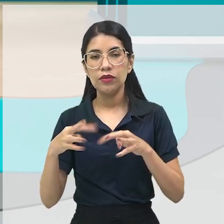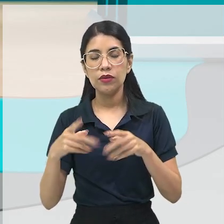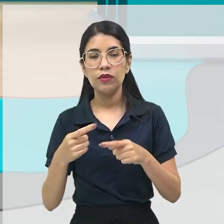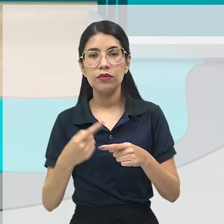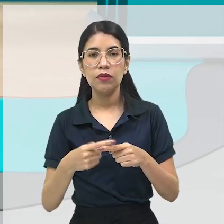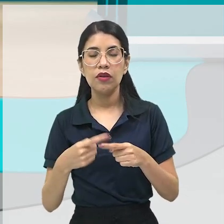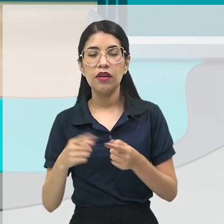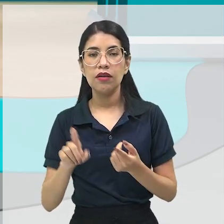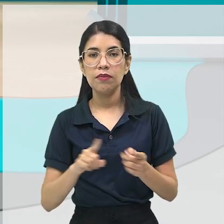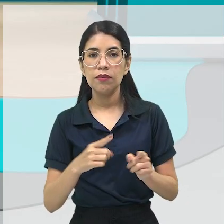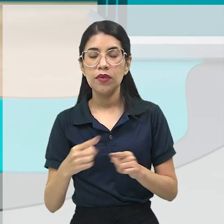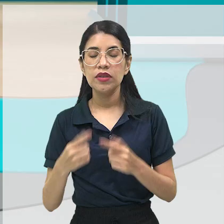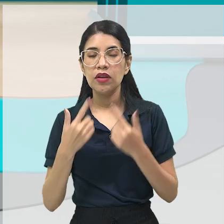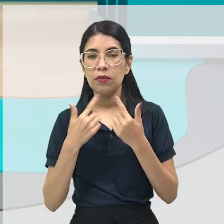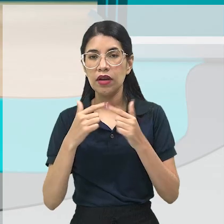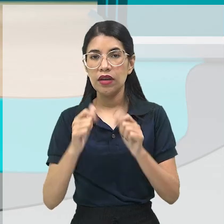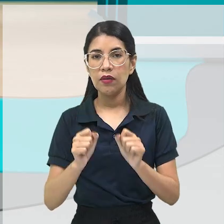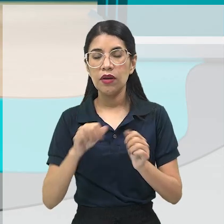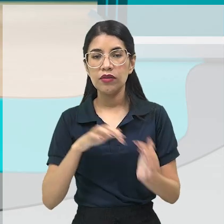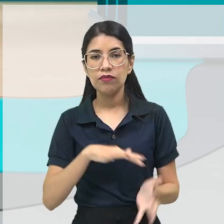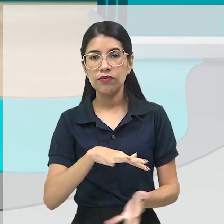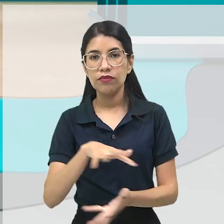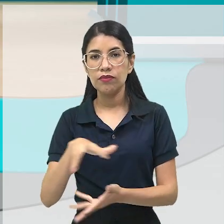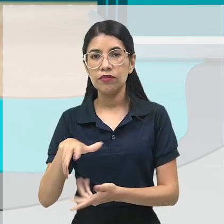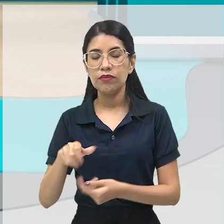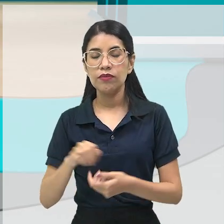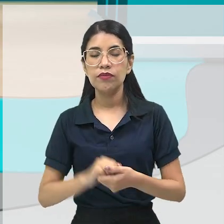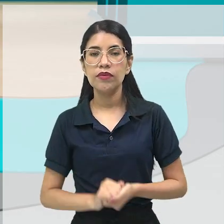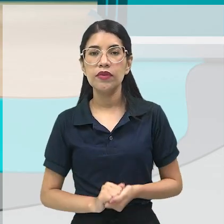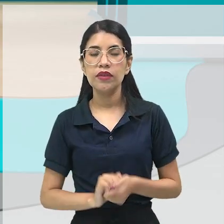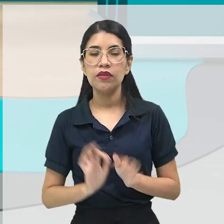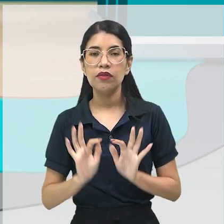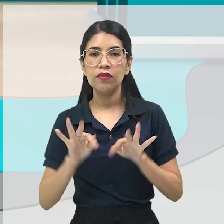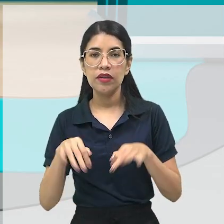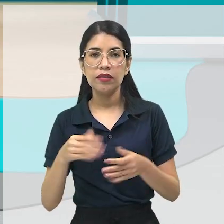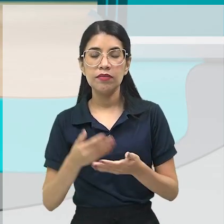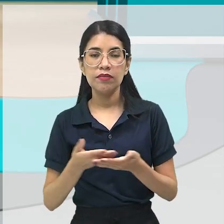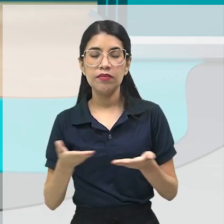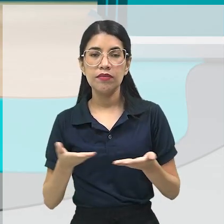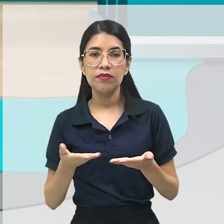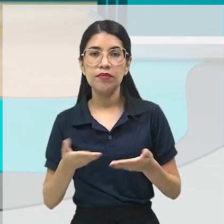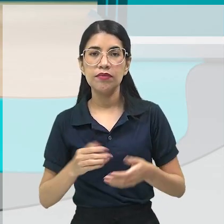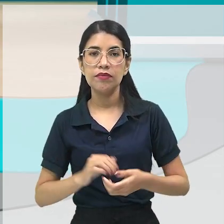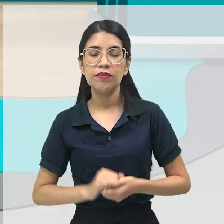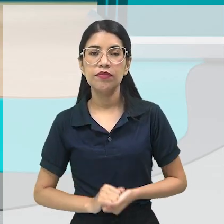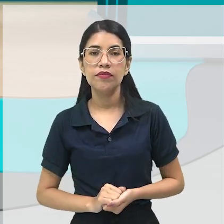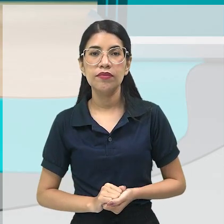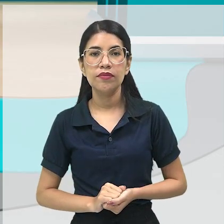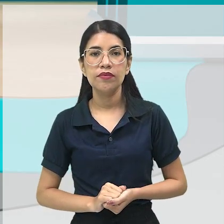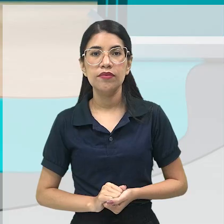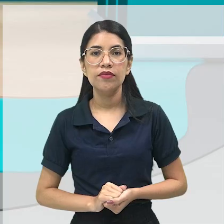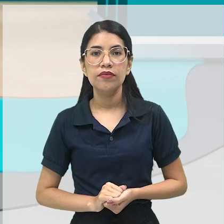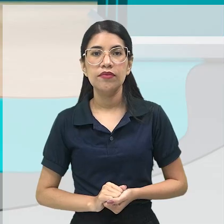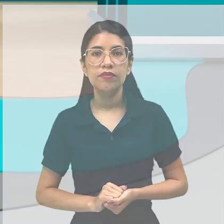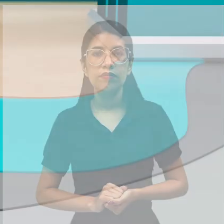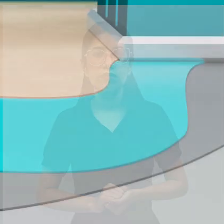a música ela é uma linguagem universal. Então, vamos chegando ao final da nossa aula de hoje.